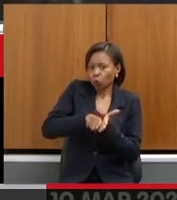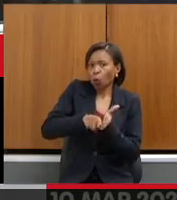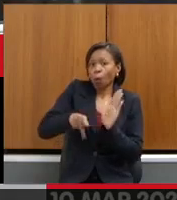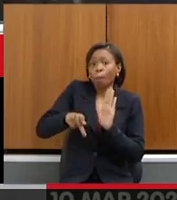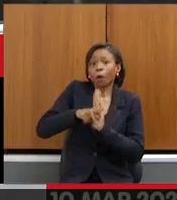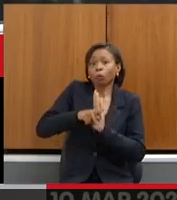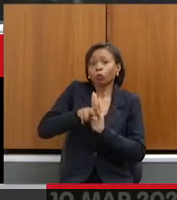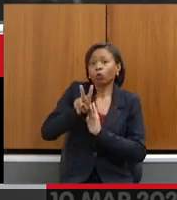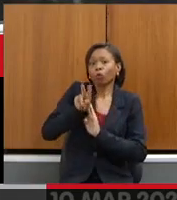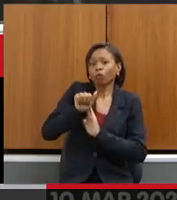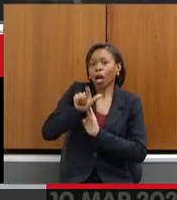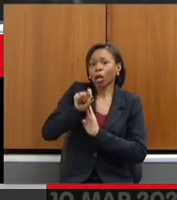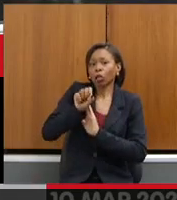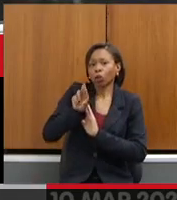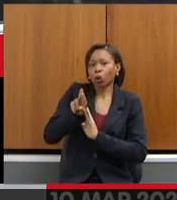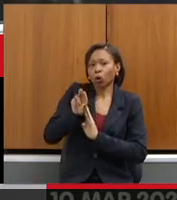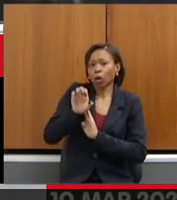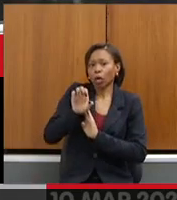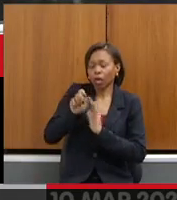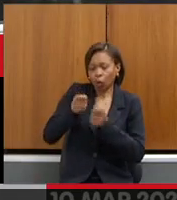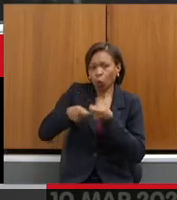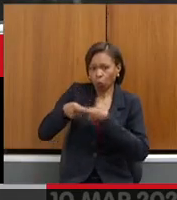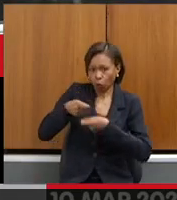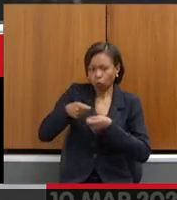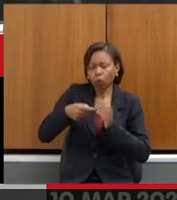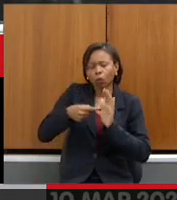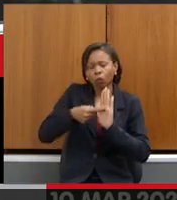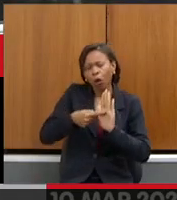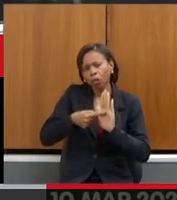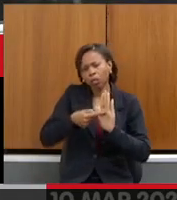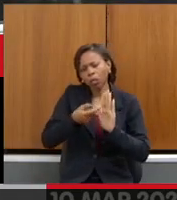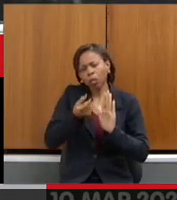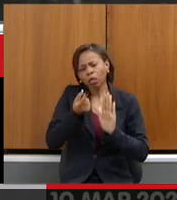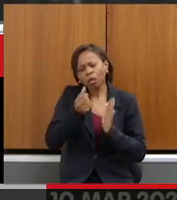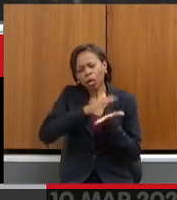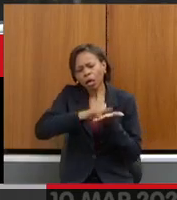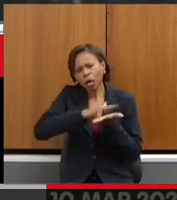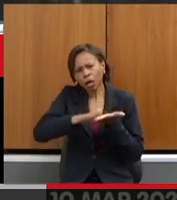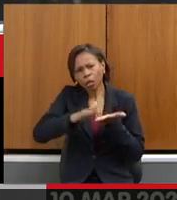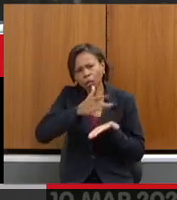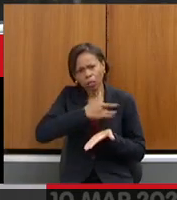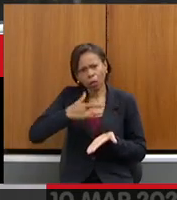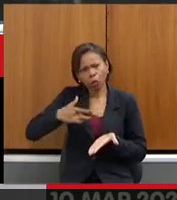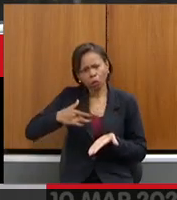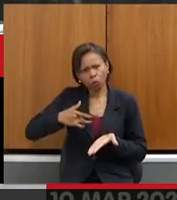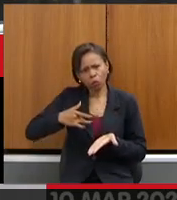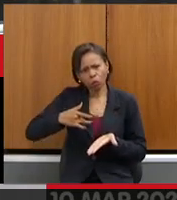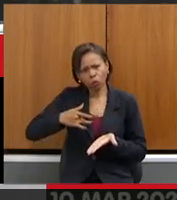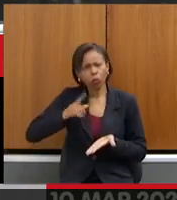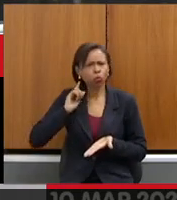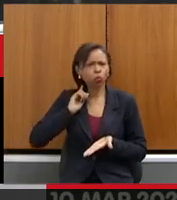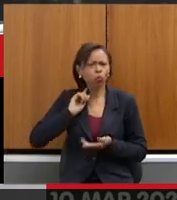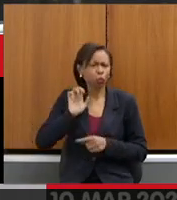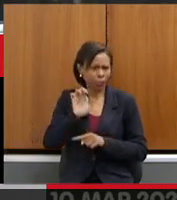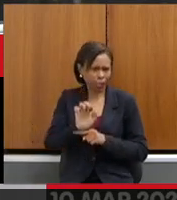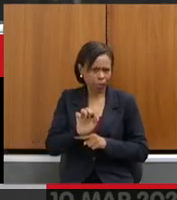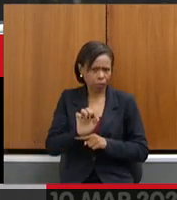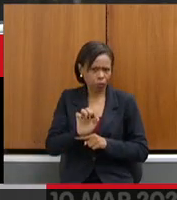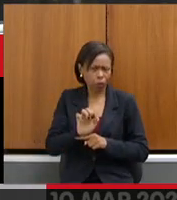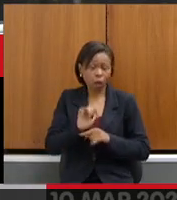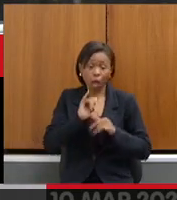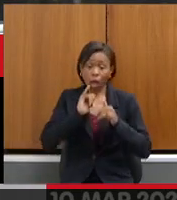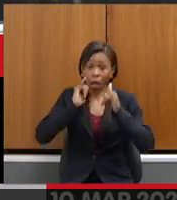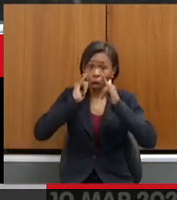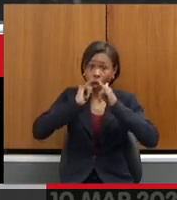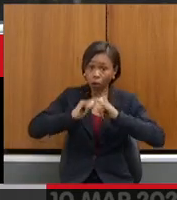gastos de saúde nos Estados absolutamente todos os demais estados todos não dado de